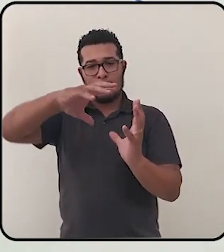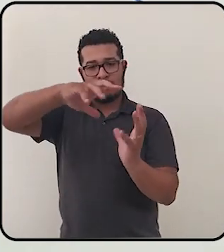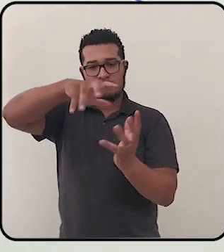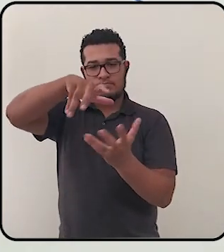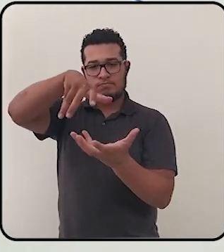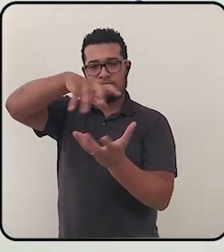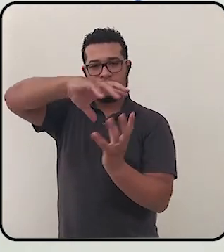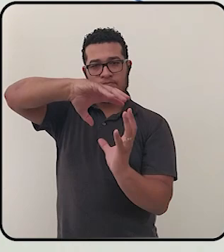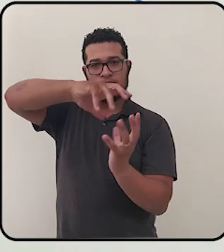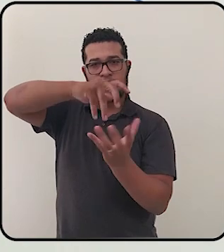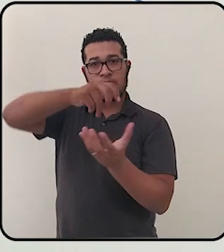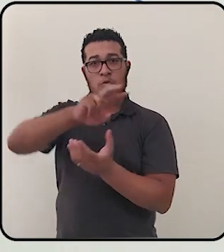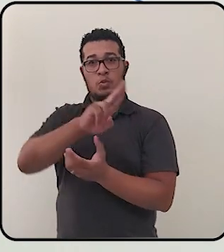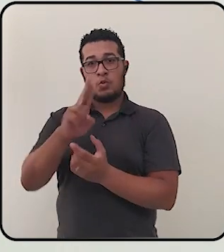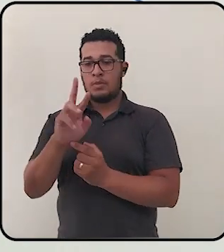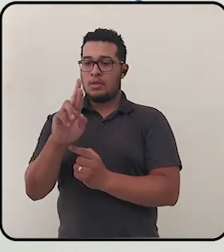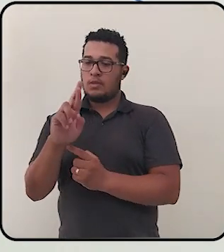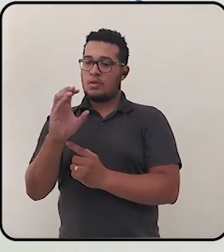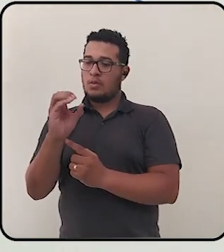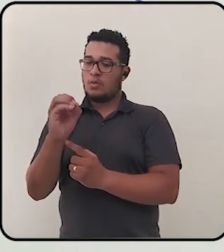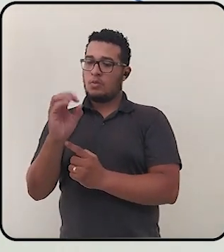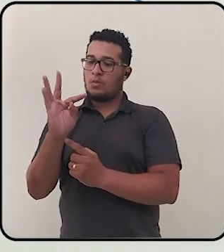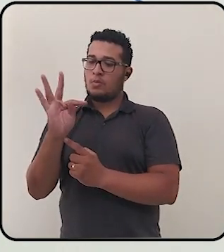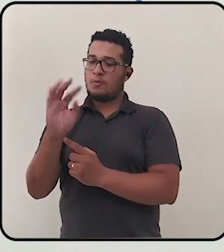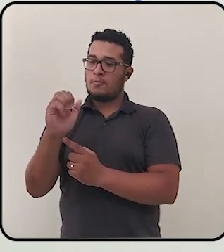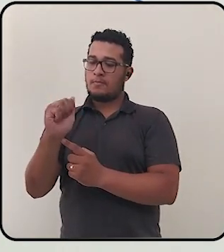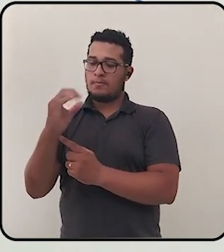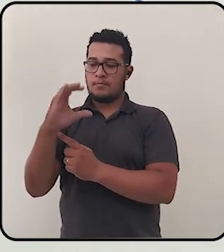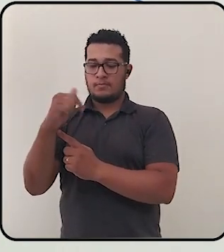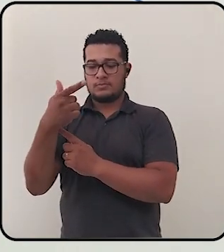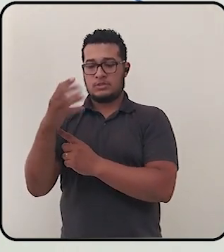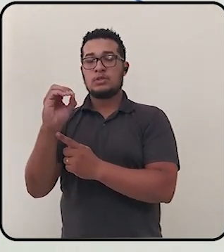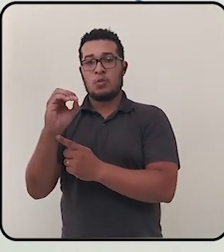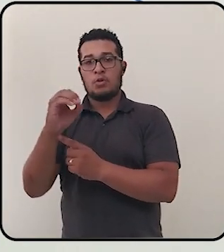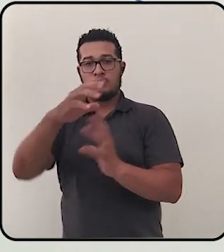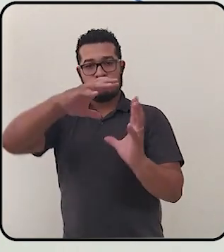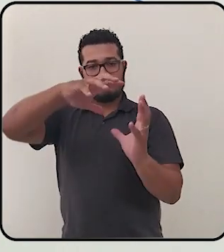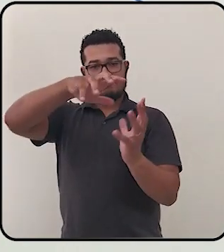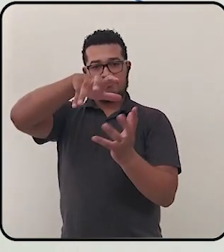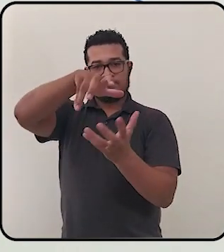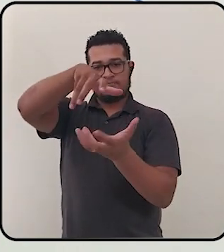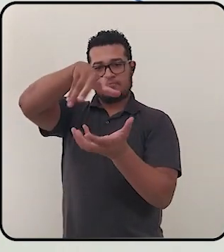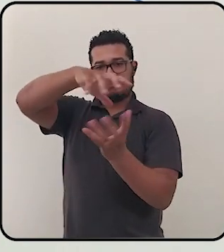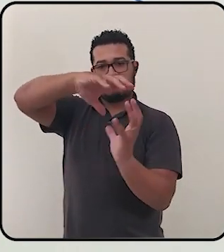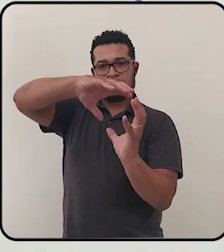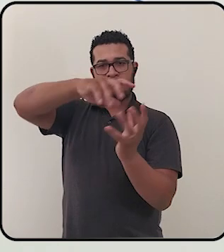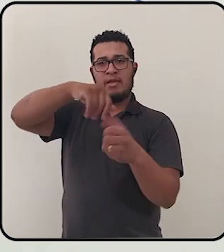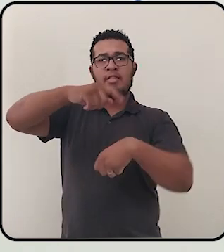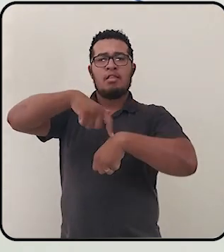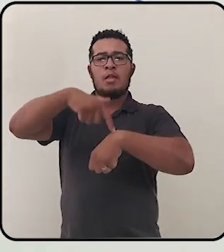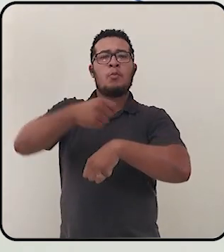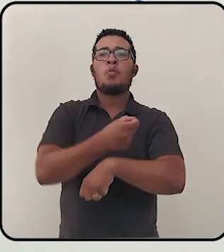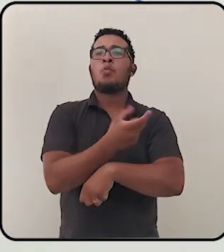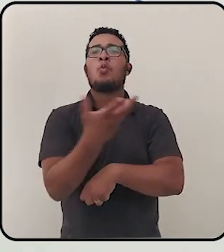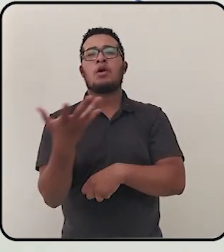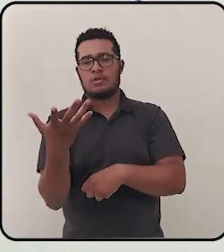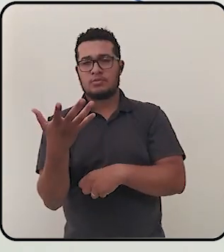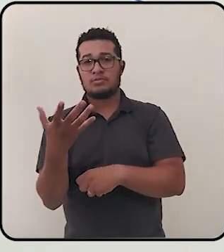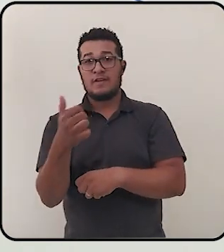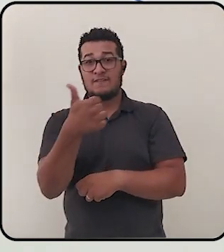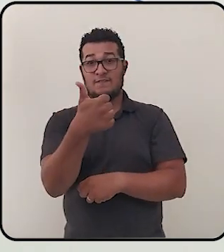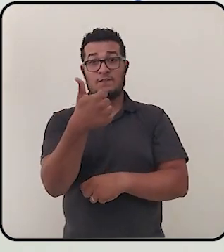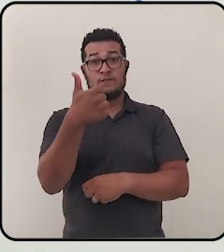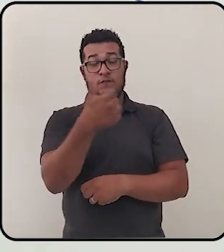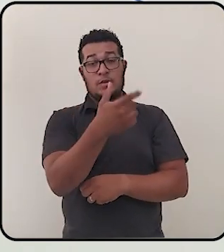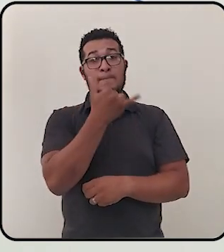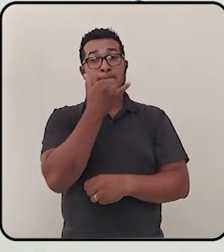eixo, chamado movimento de rotação. Esse movimento dura cerca de 24 horas